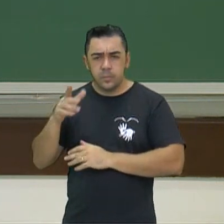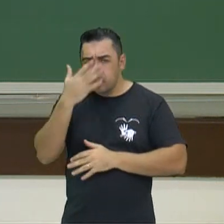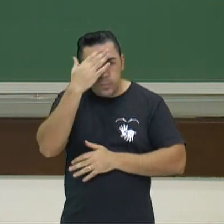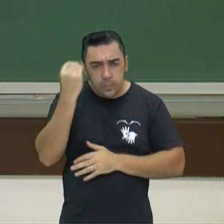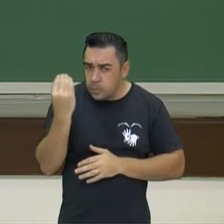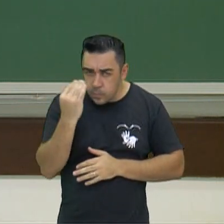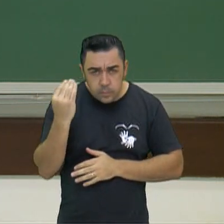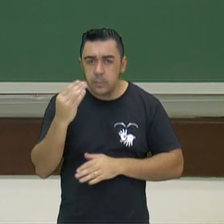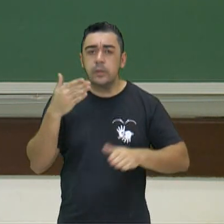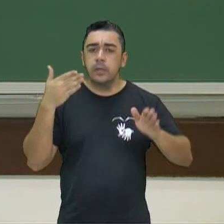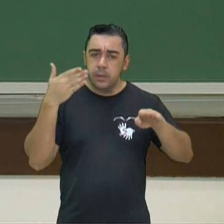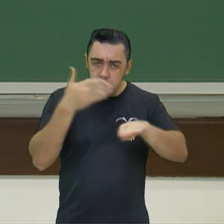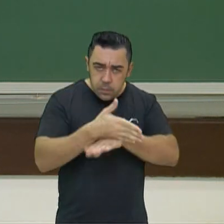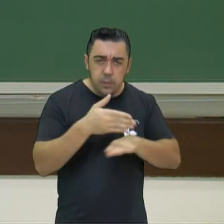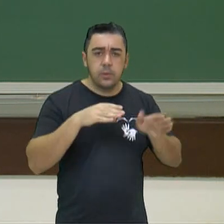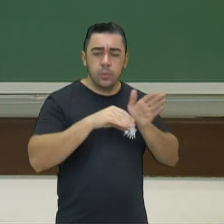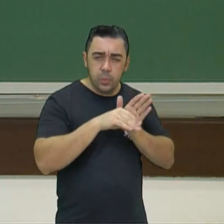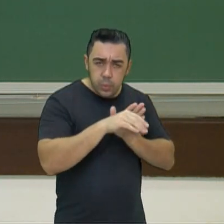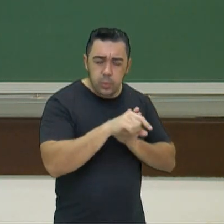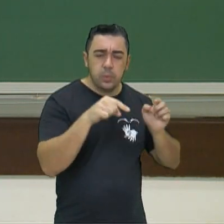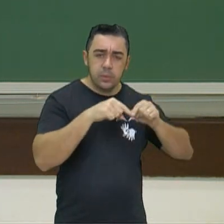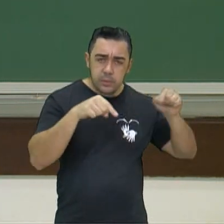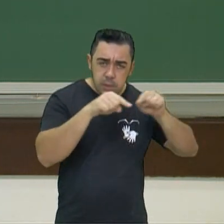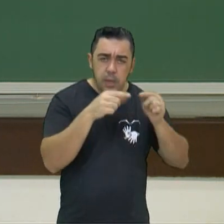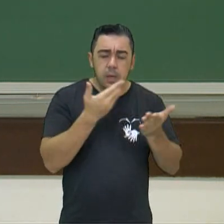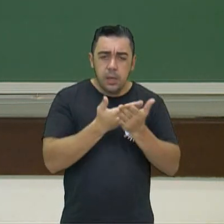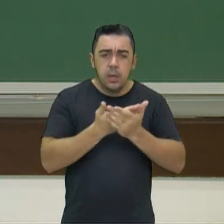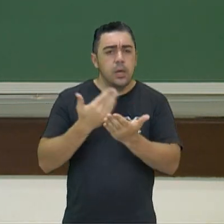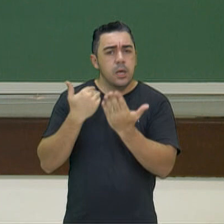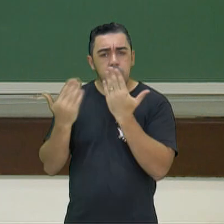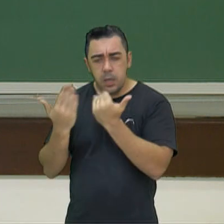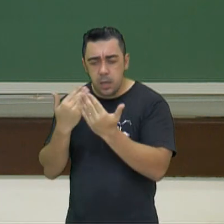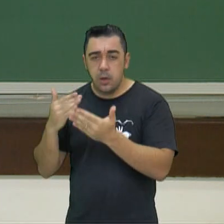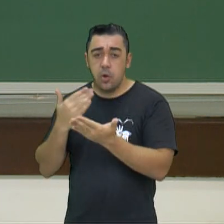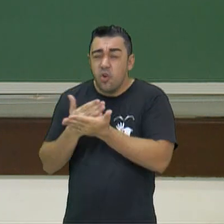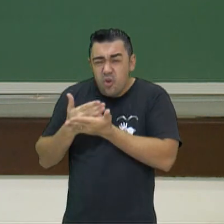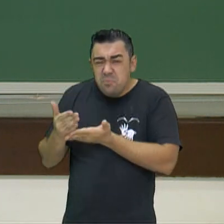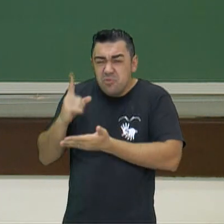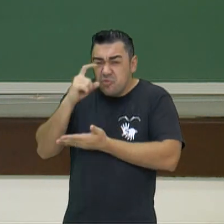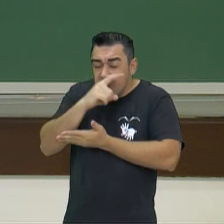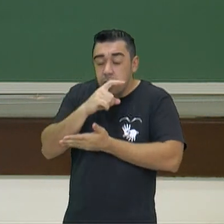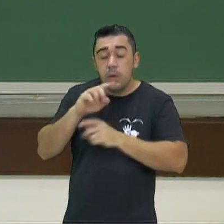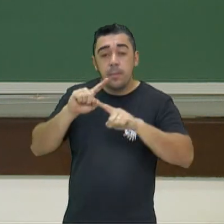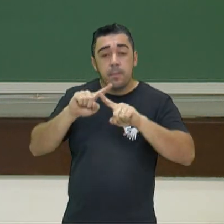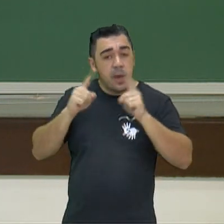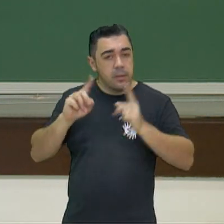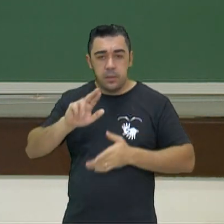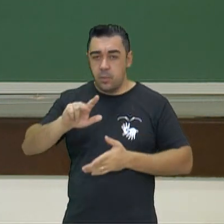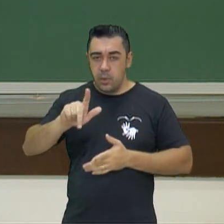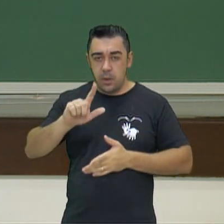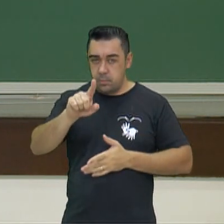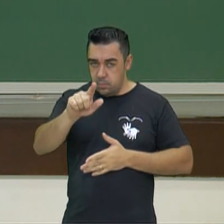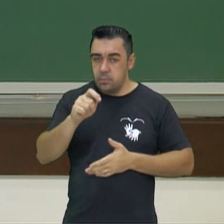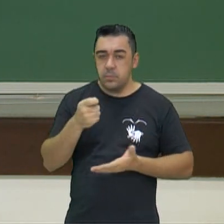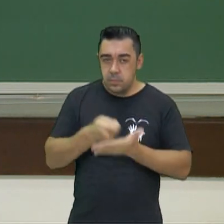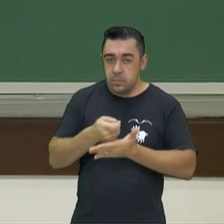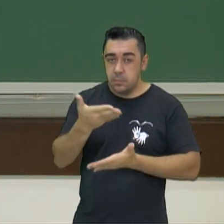de acessar lá o chat e conversar com o seu professor. No começo parece meio complicado, mas não é.